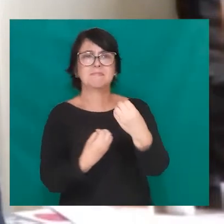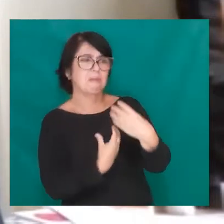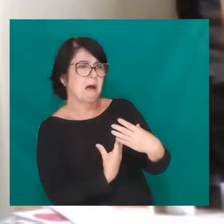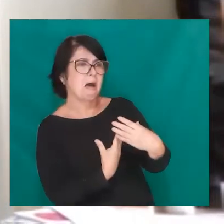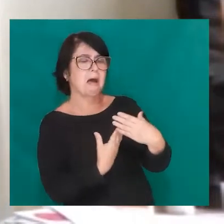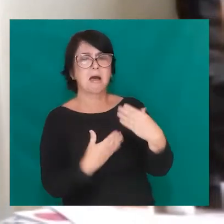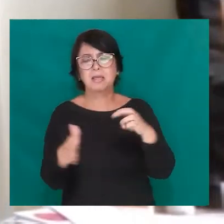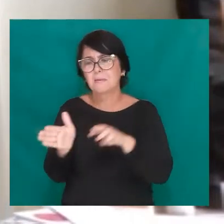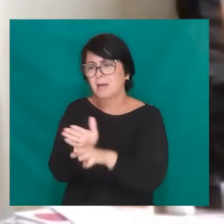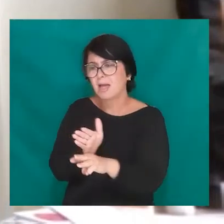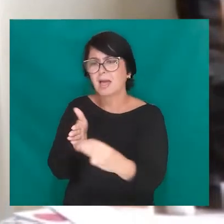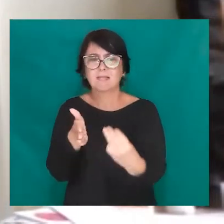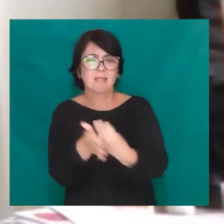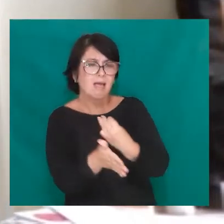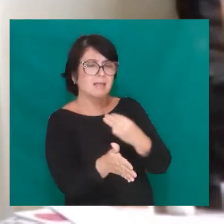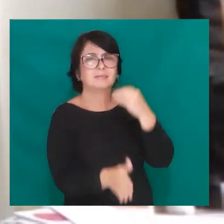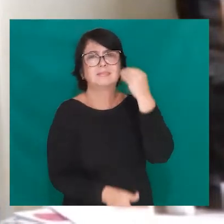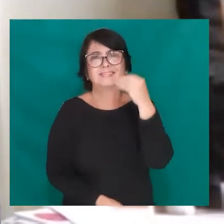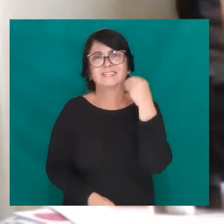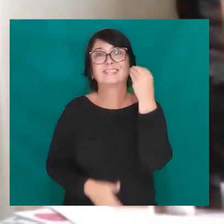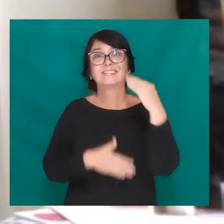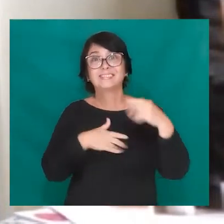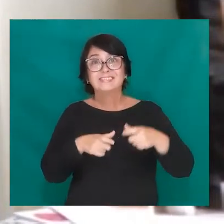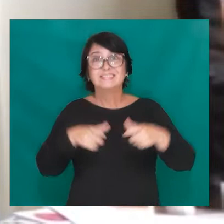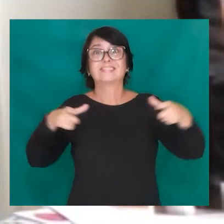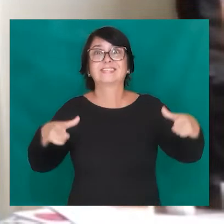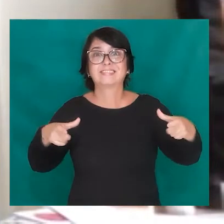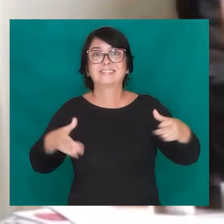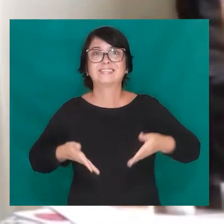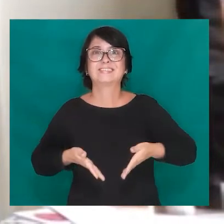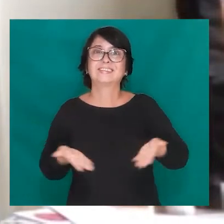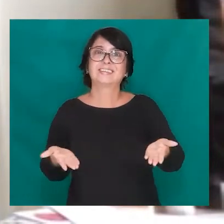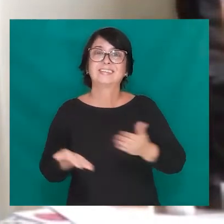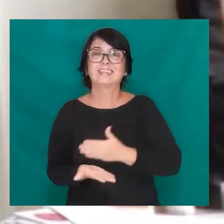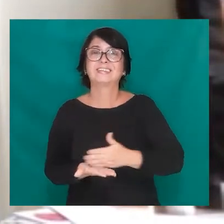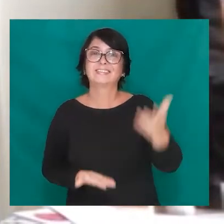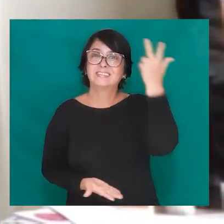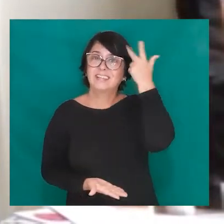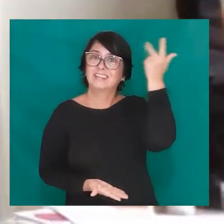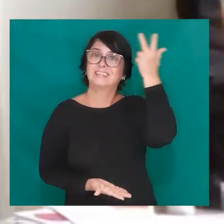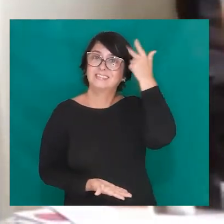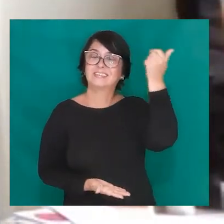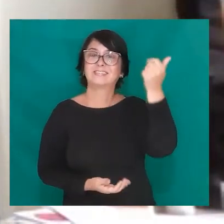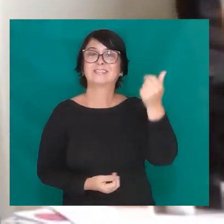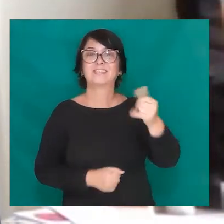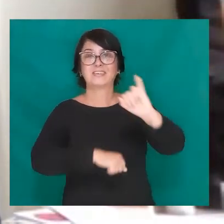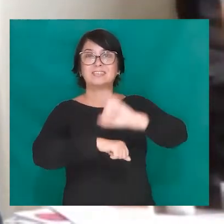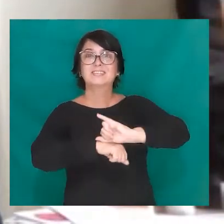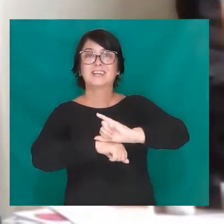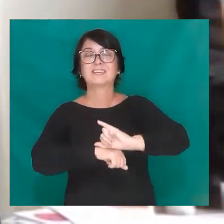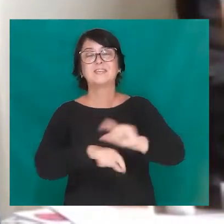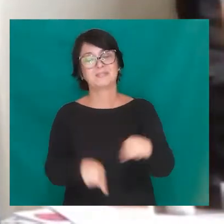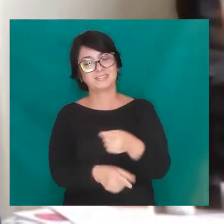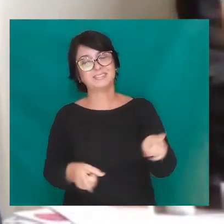método, as suas experiências, né? E foi assim, nasceu naturalmente, espontaneamente, o Centro Musical Antônio Adolfo,